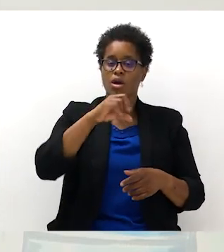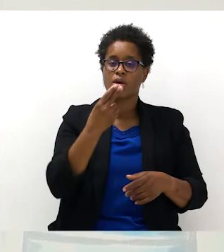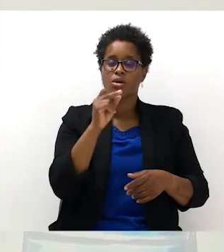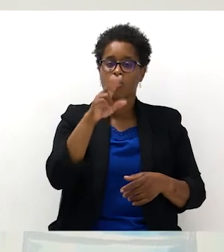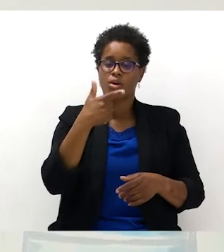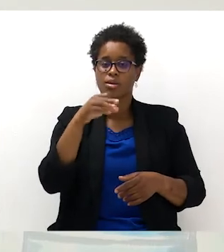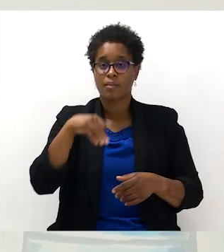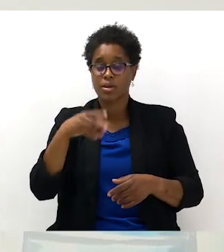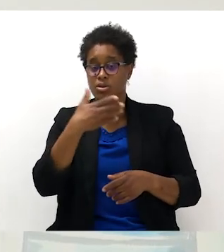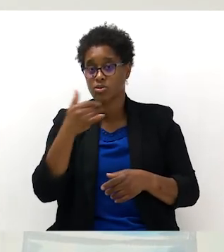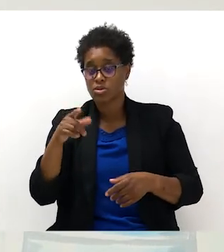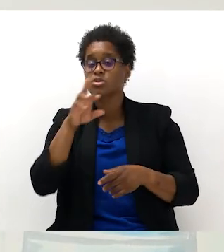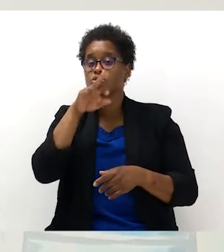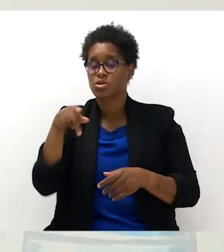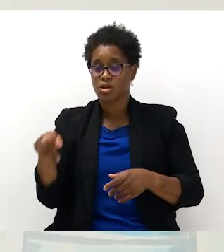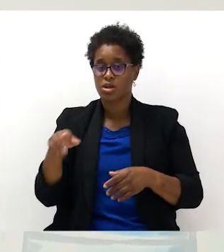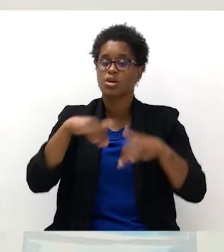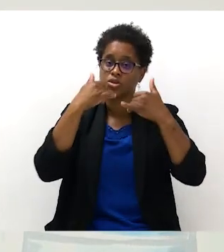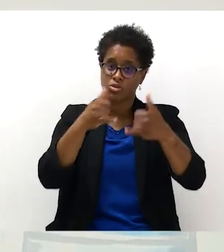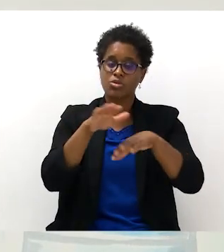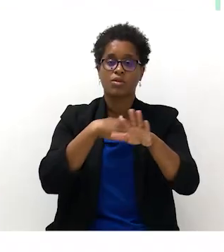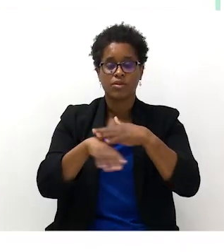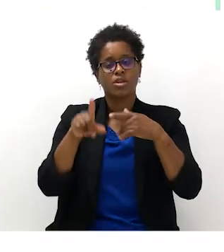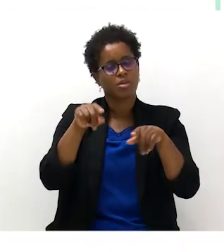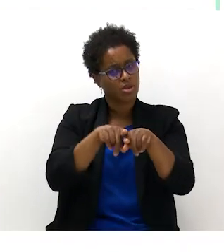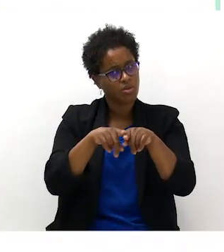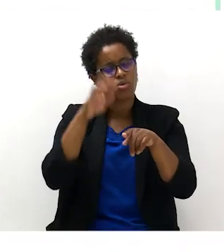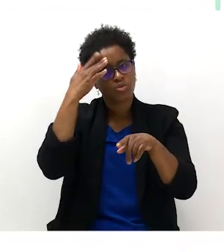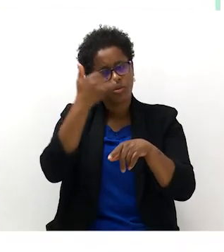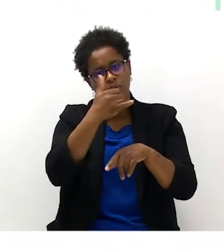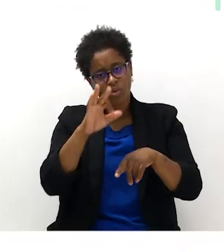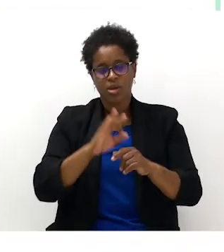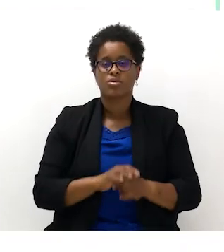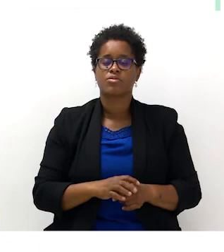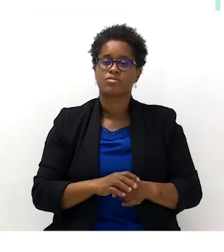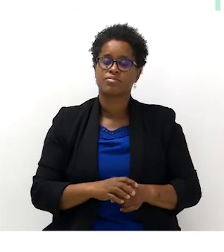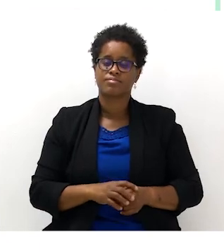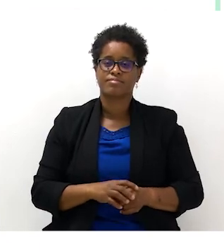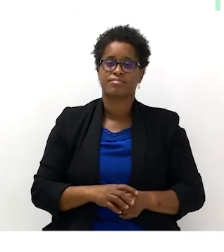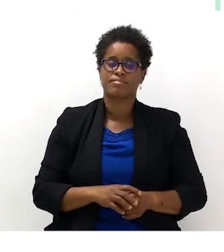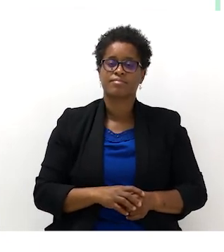resultado aqui. Depois também vão fazer a mesma coisa com o número 24. Vão